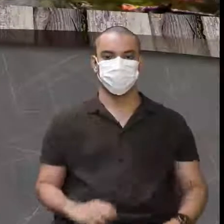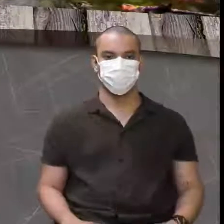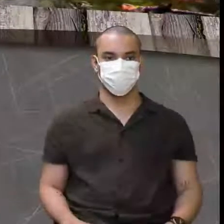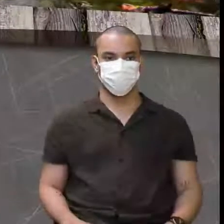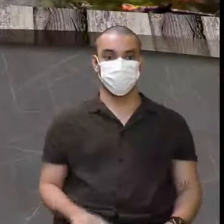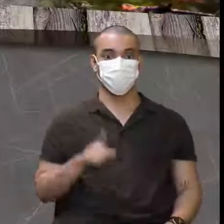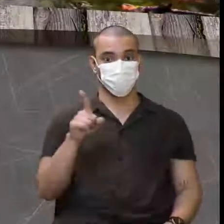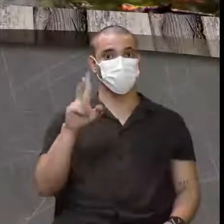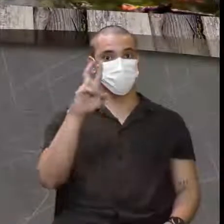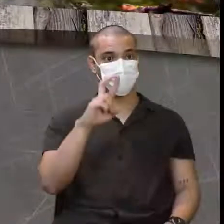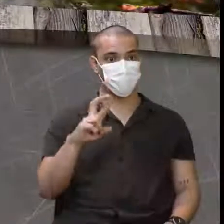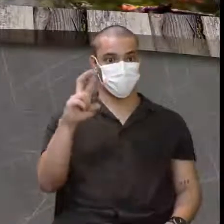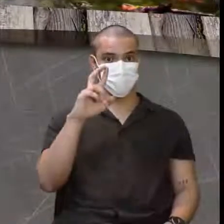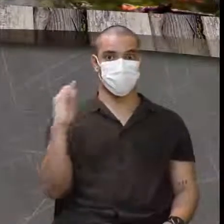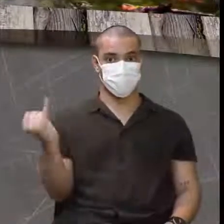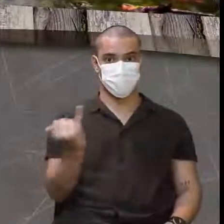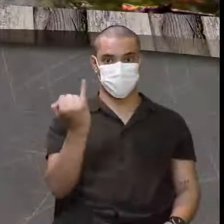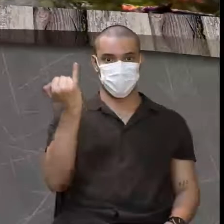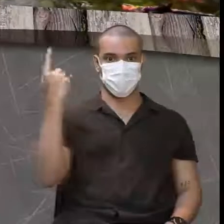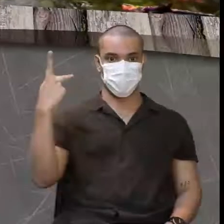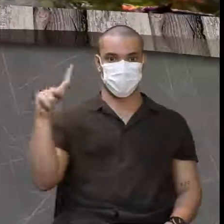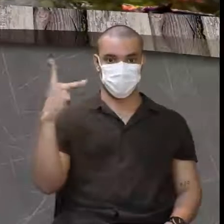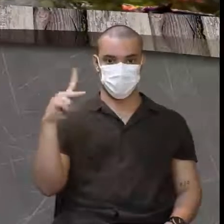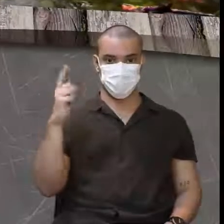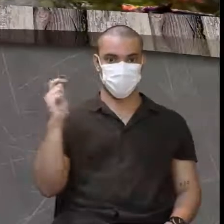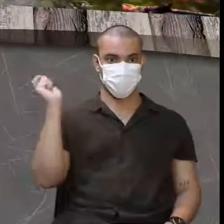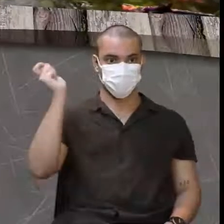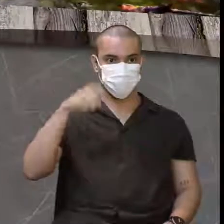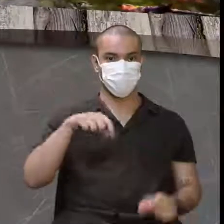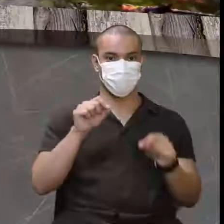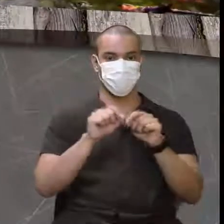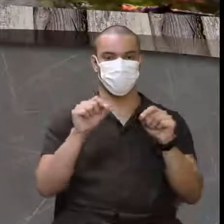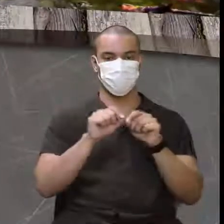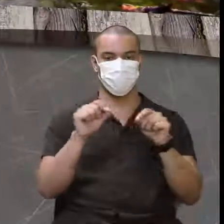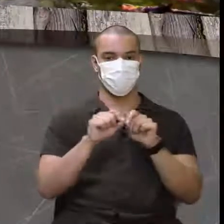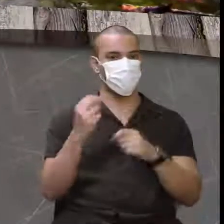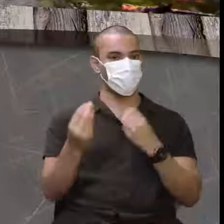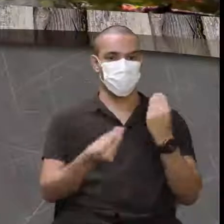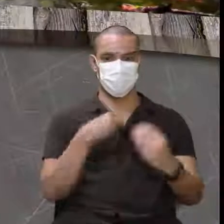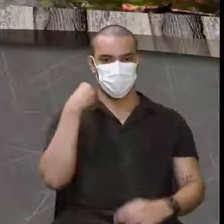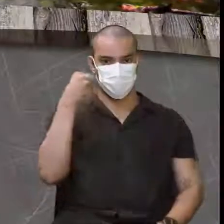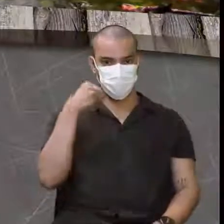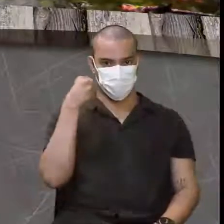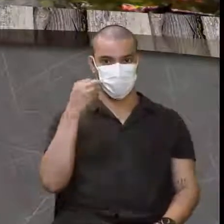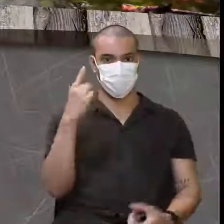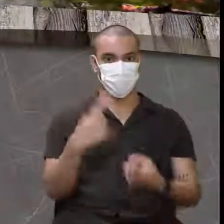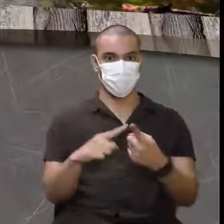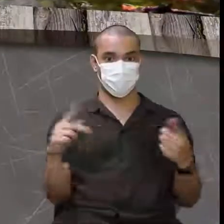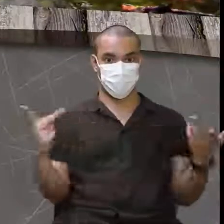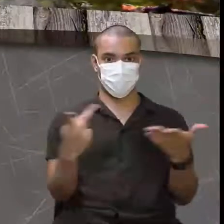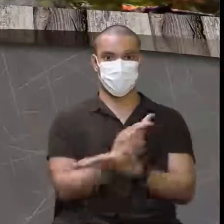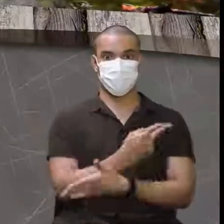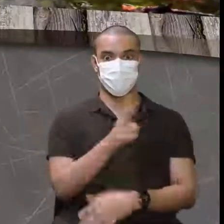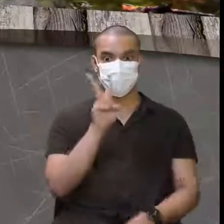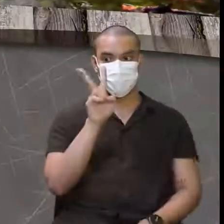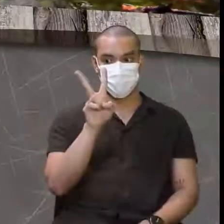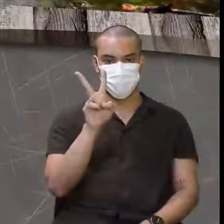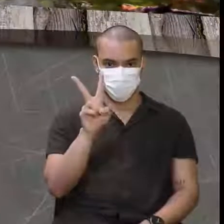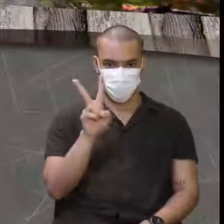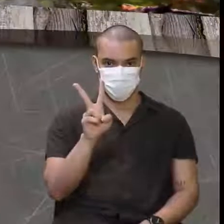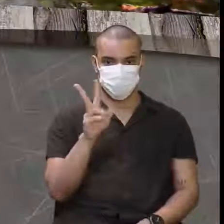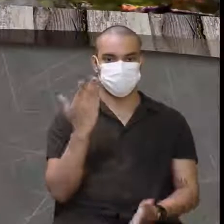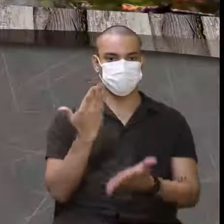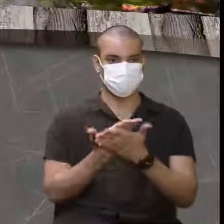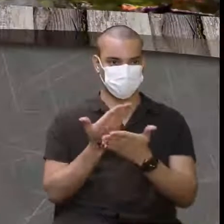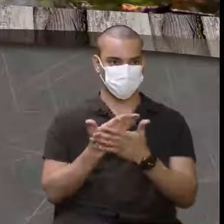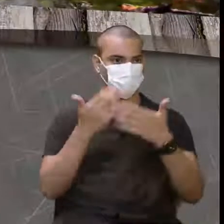foi uma observação importante para ele poder conseguir fazer a sua realização do seu experimento. Porque ele realizou duas situações nessa aula,